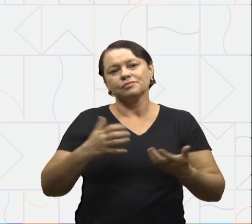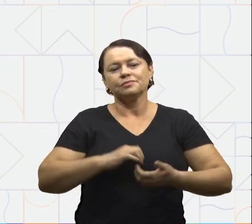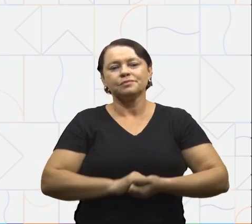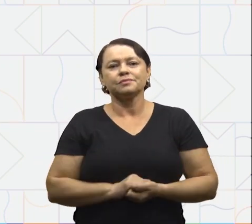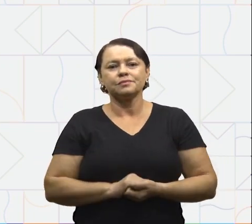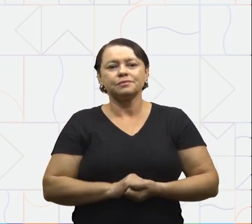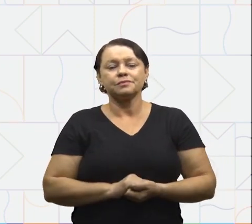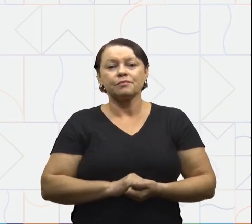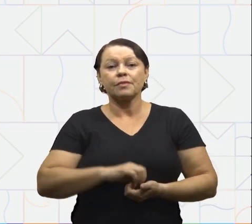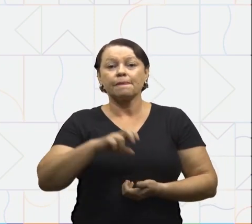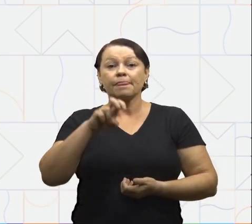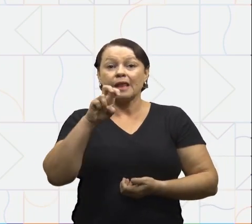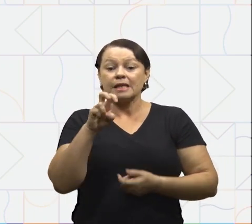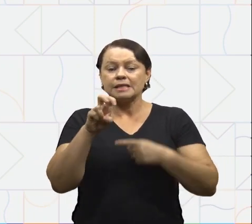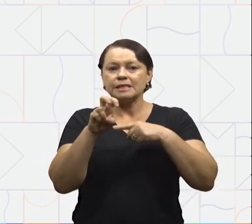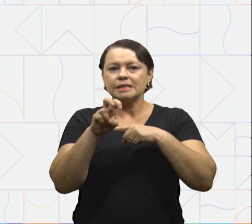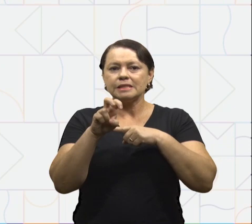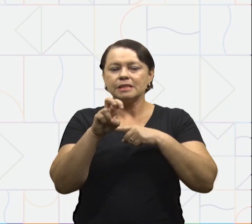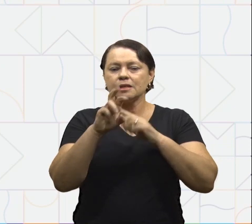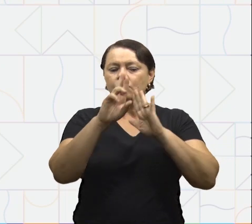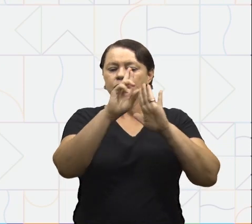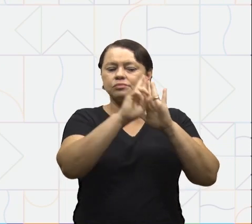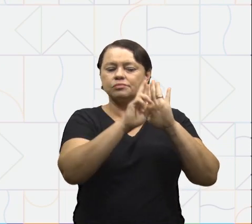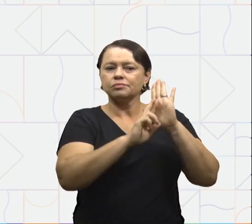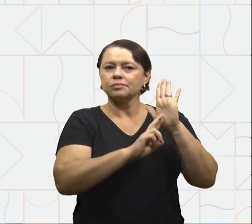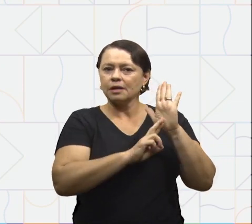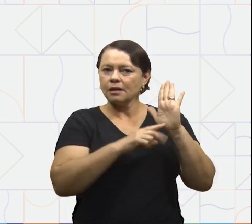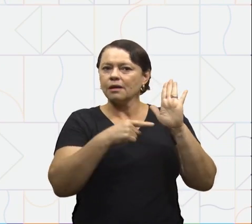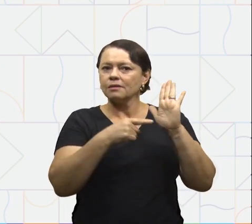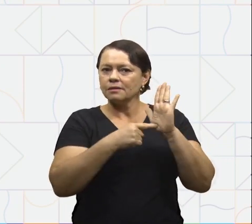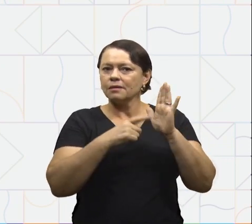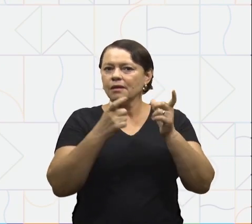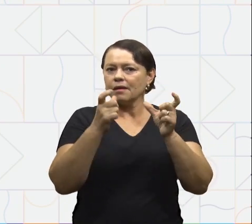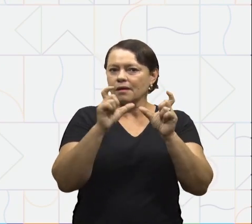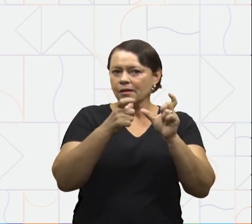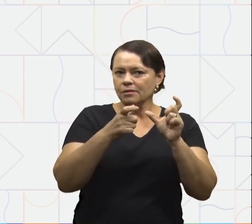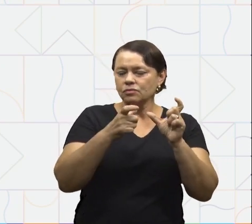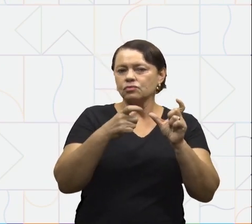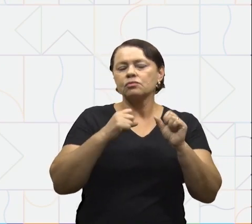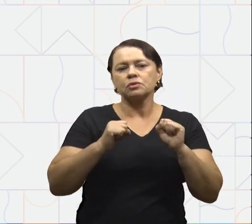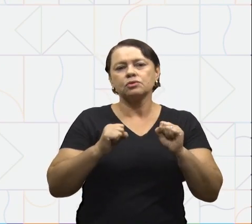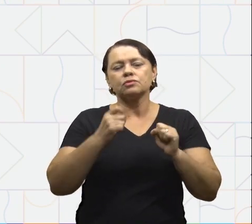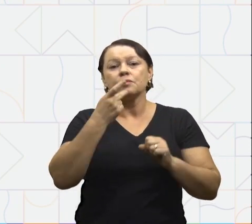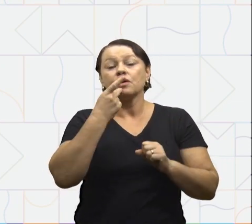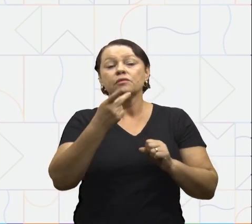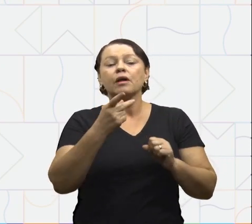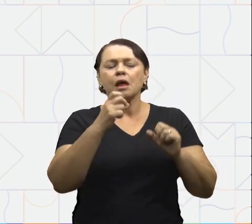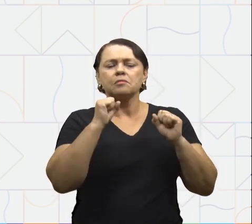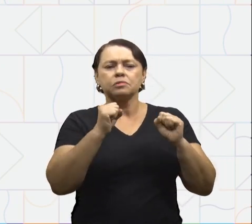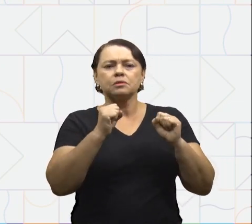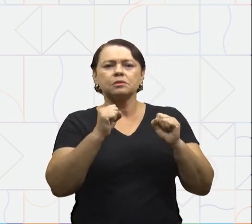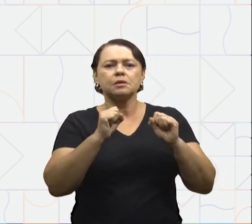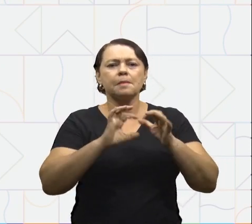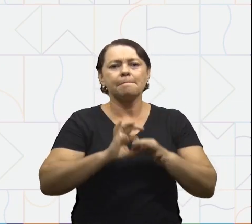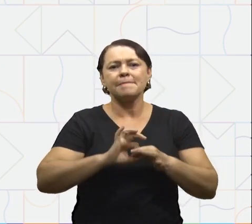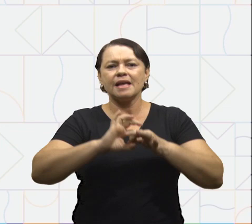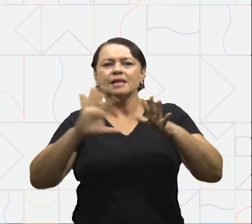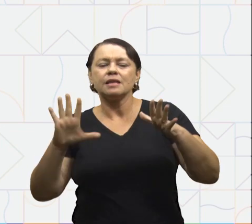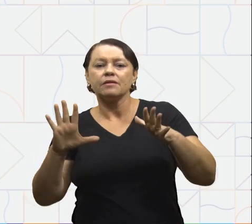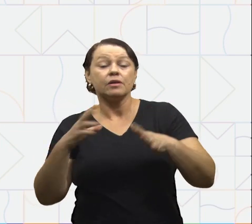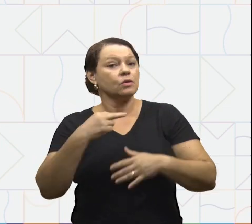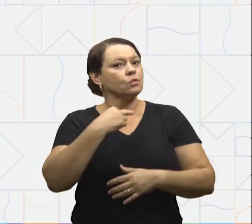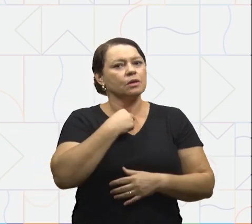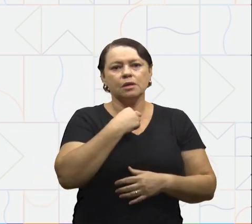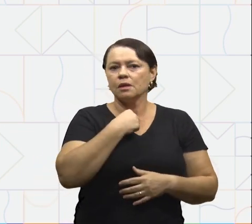jogadores. 5. Regras do jogo. Nas regras, nós podemos dizer o que é permitido e o que não pode ser feito